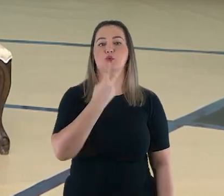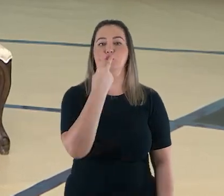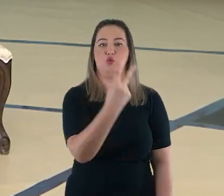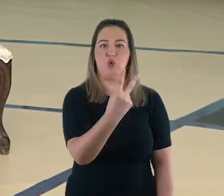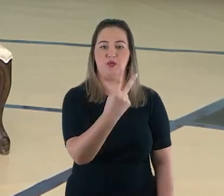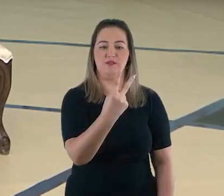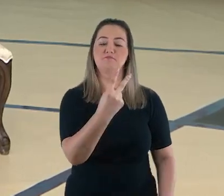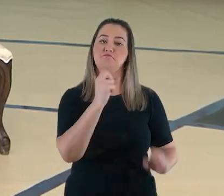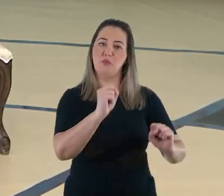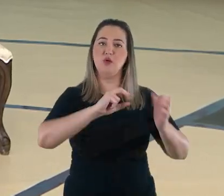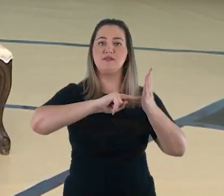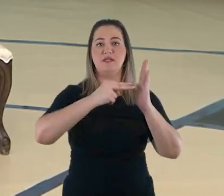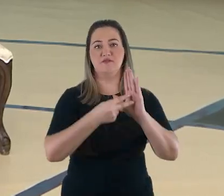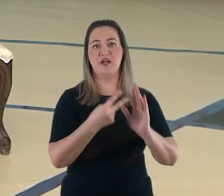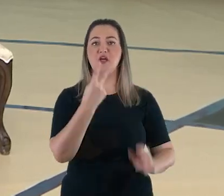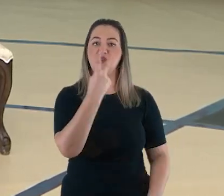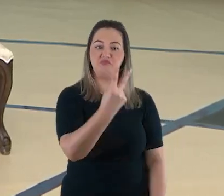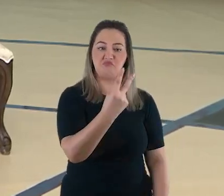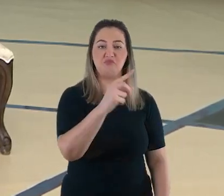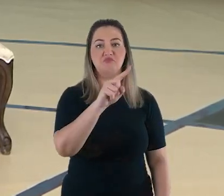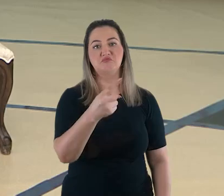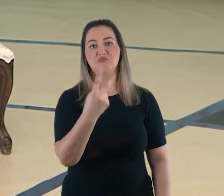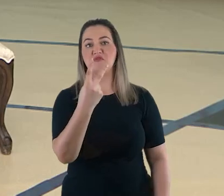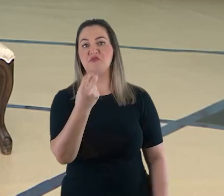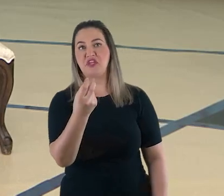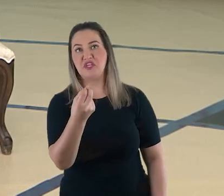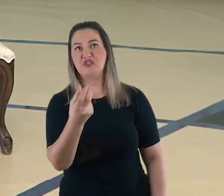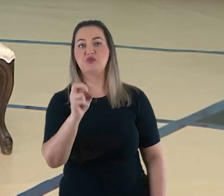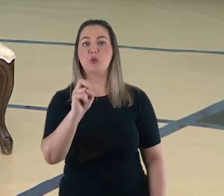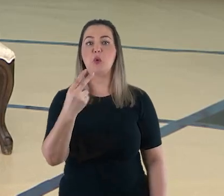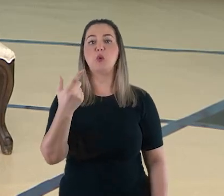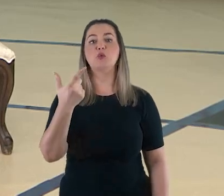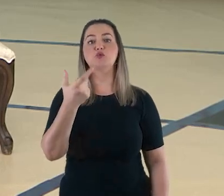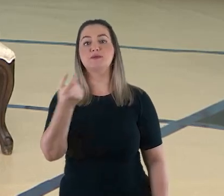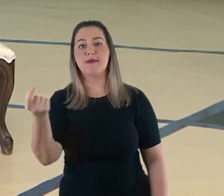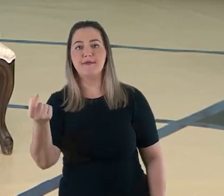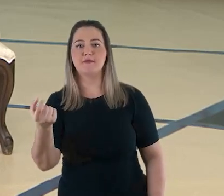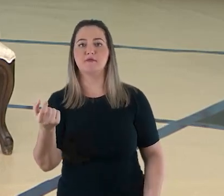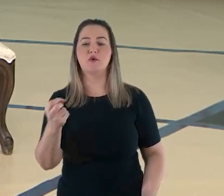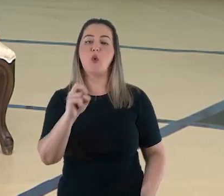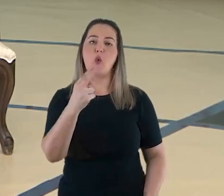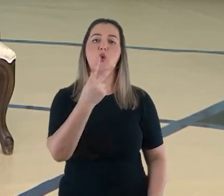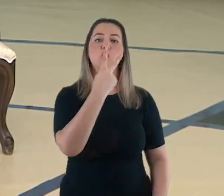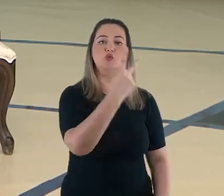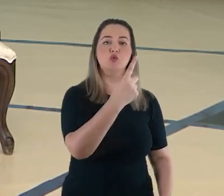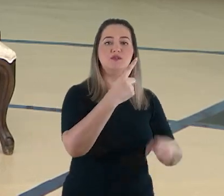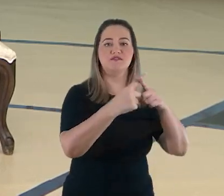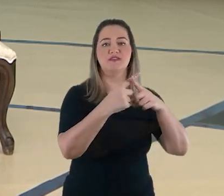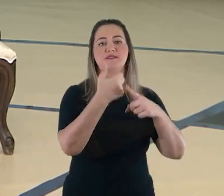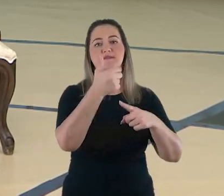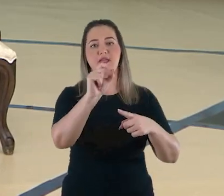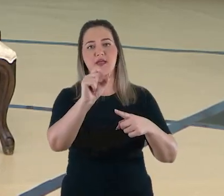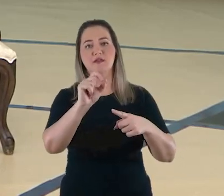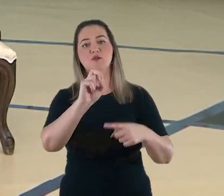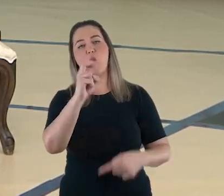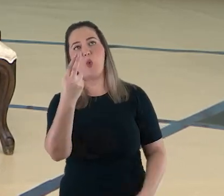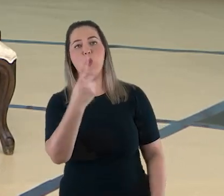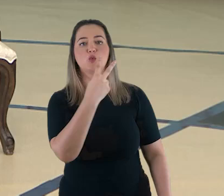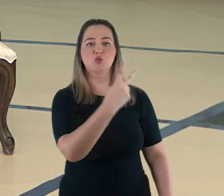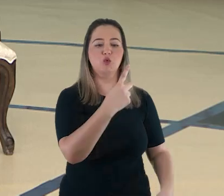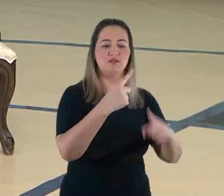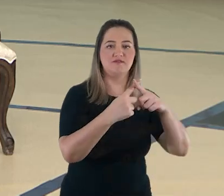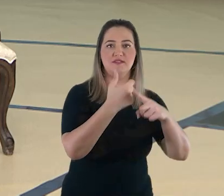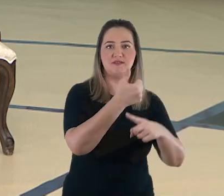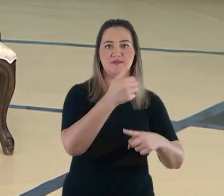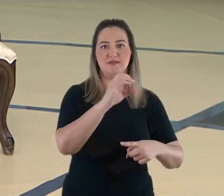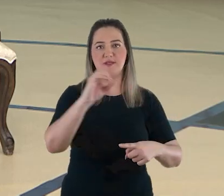significar 2, 20, 200, ou seja, 2 vezes 10, 2 vezes 100 e assim por diante. Dependendo, é